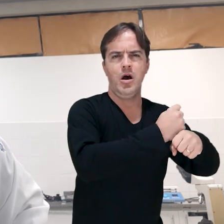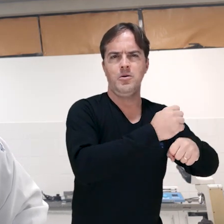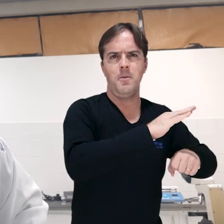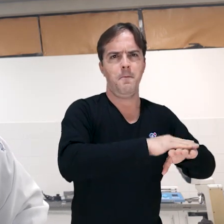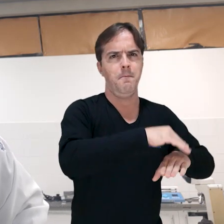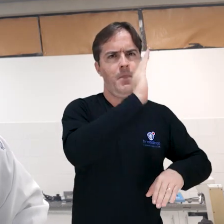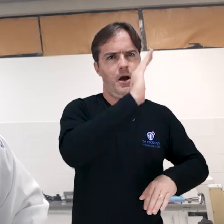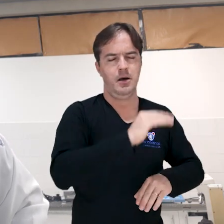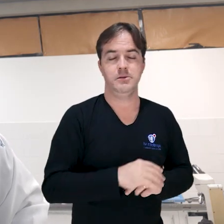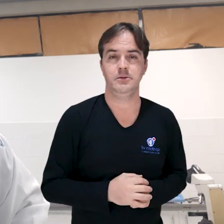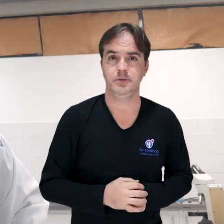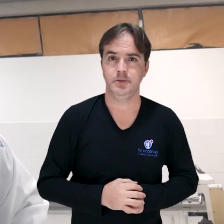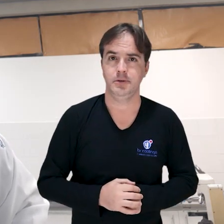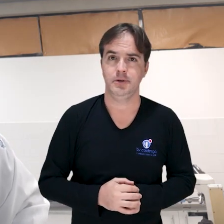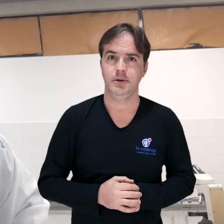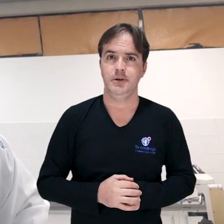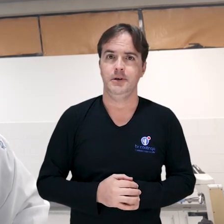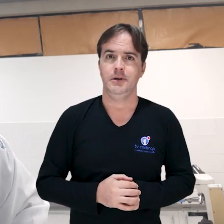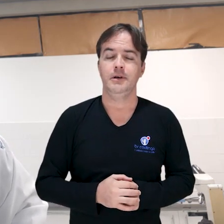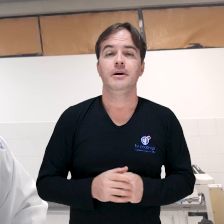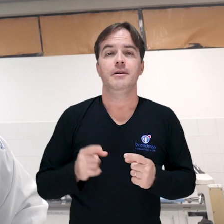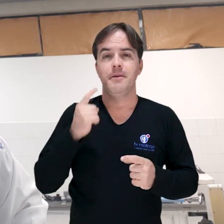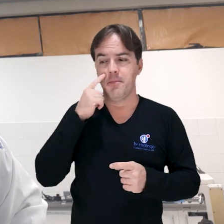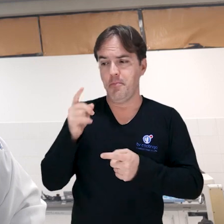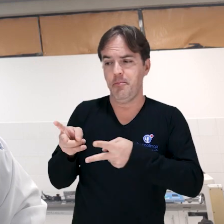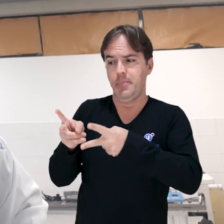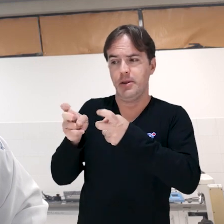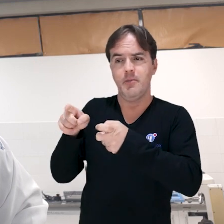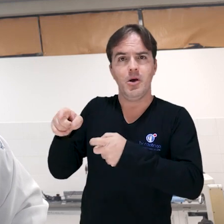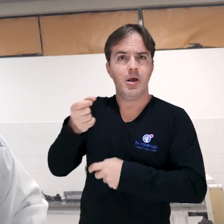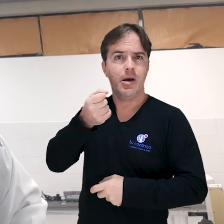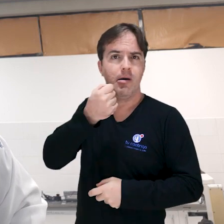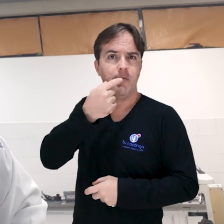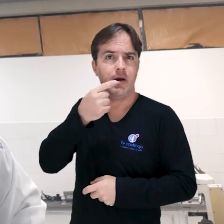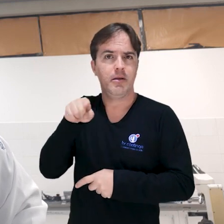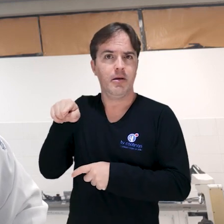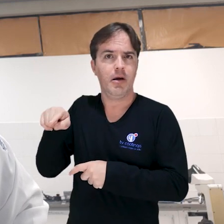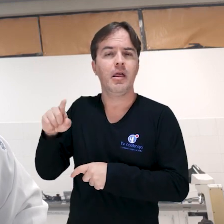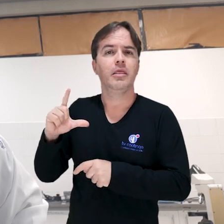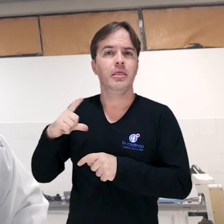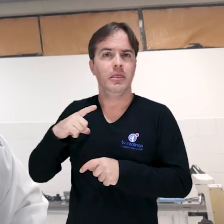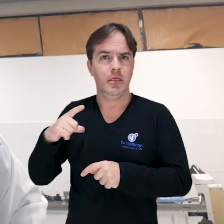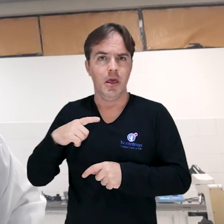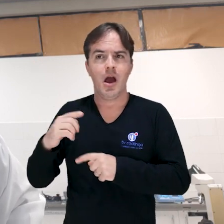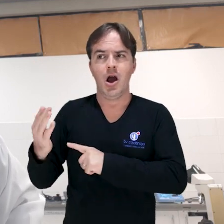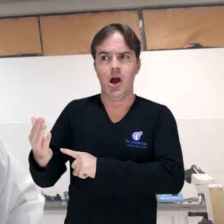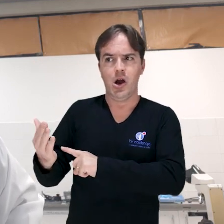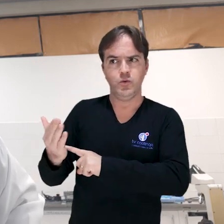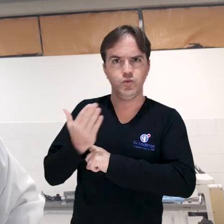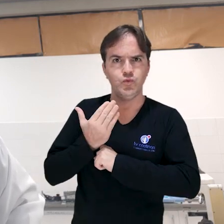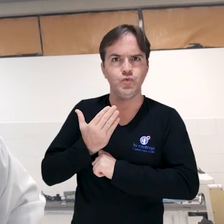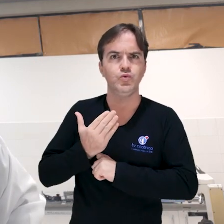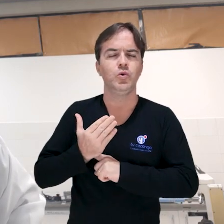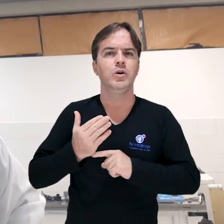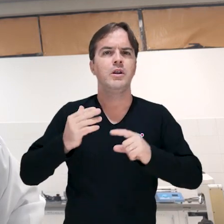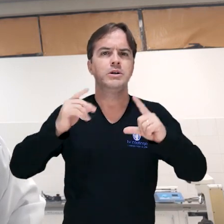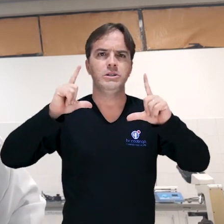ano. E foi visto que esse medicamento ele tem um efeito de diminuição ou de